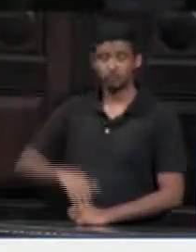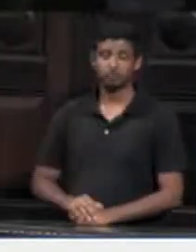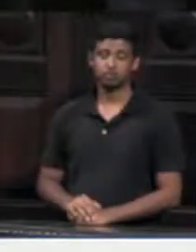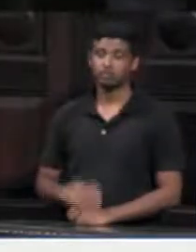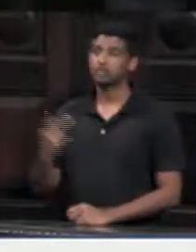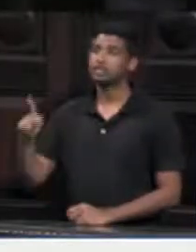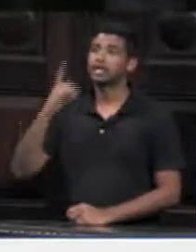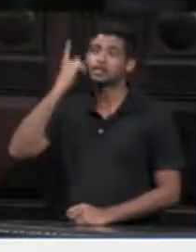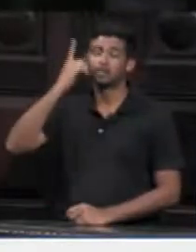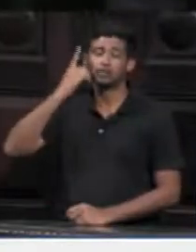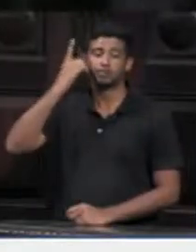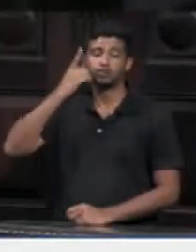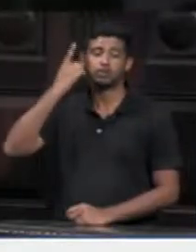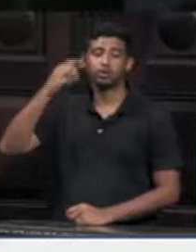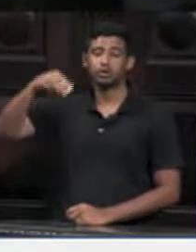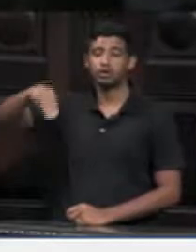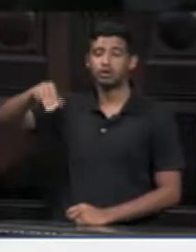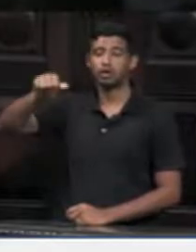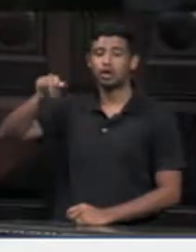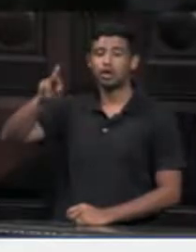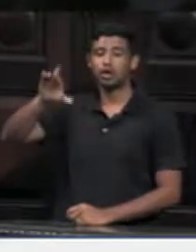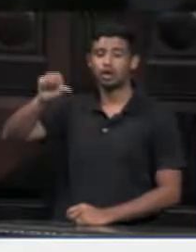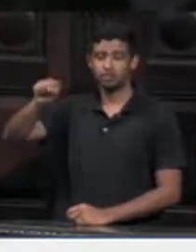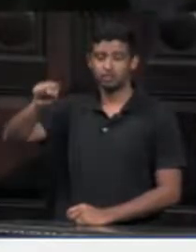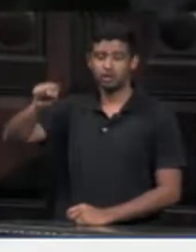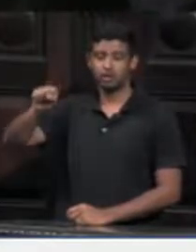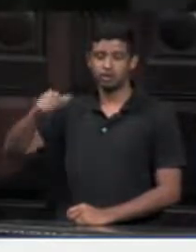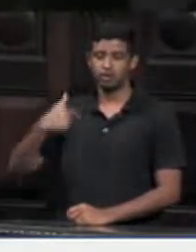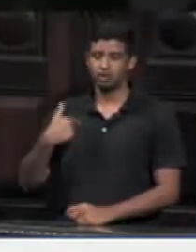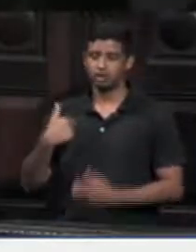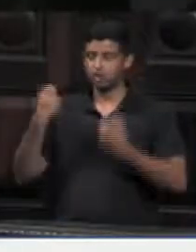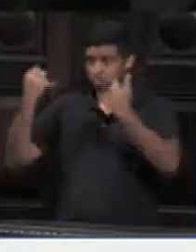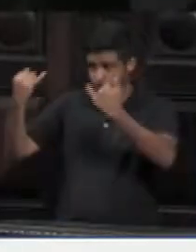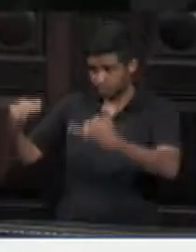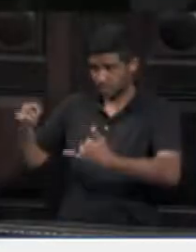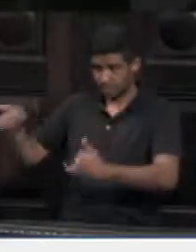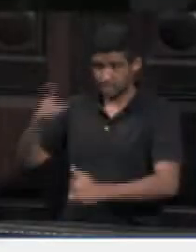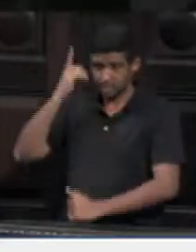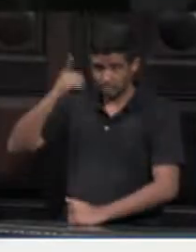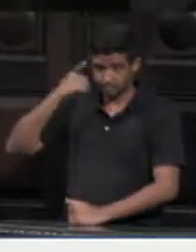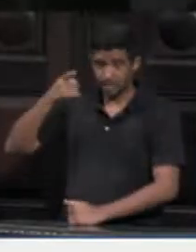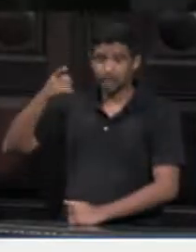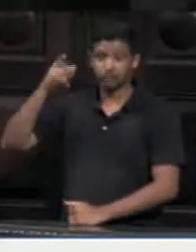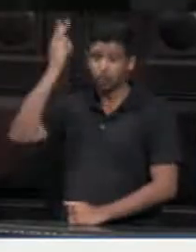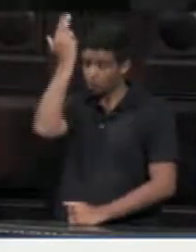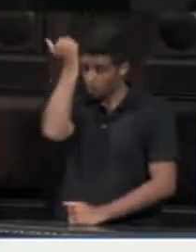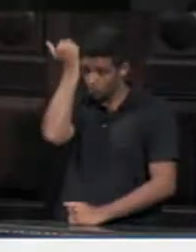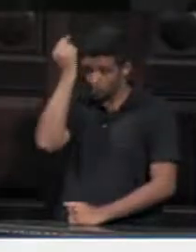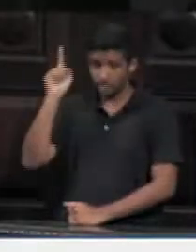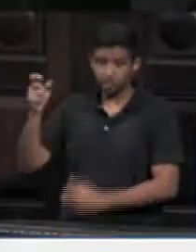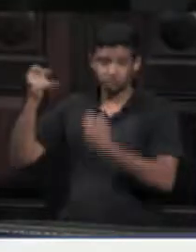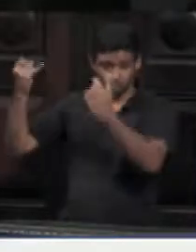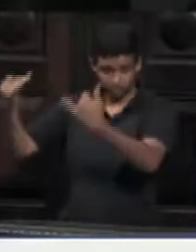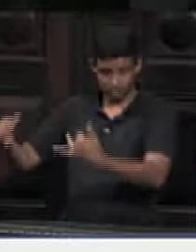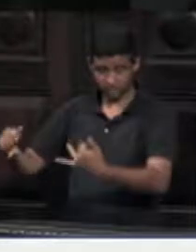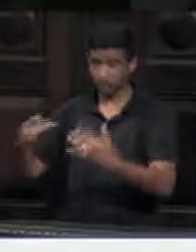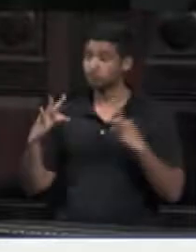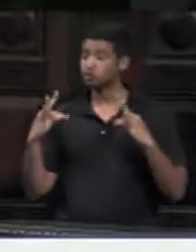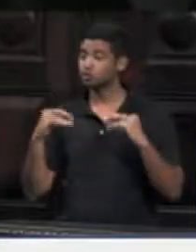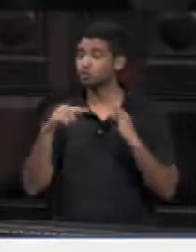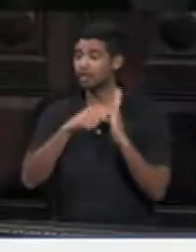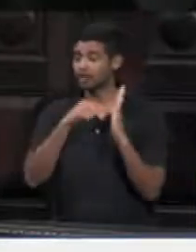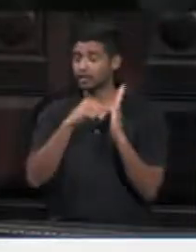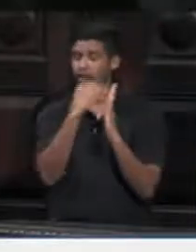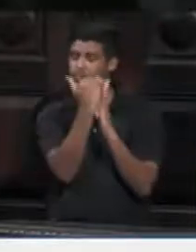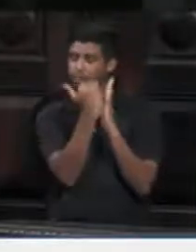deputado Eliomar Coelho. Expliquei ao deputado Eliomar Coelho que tudo que está escrito aqui,